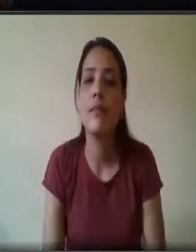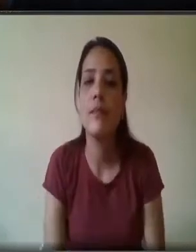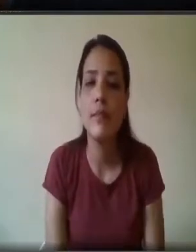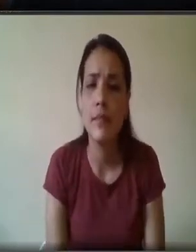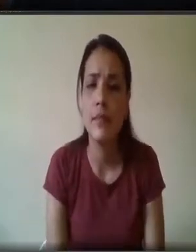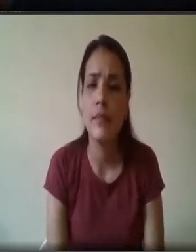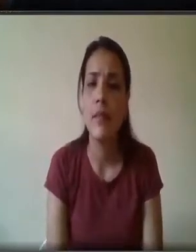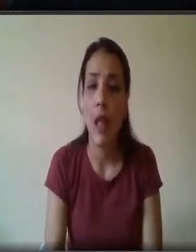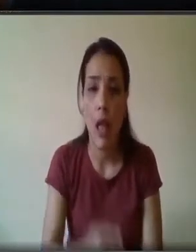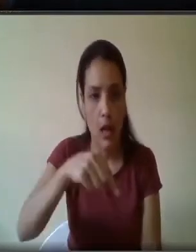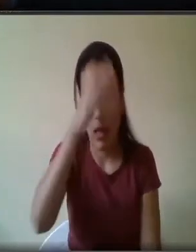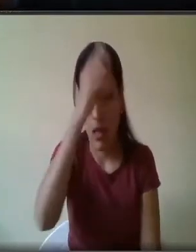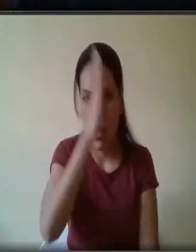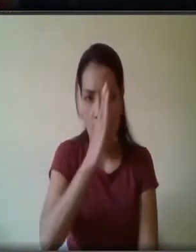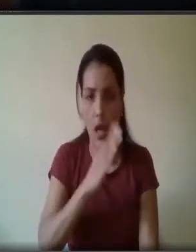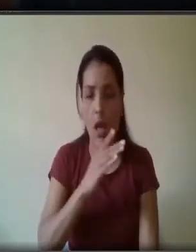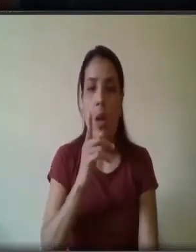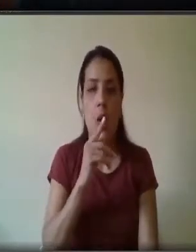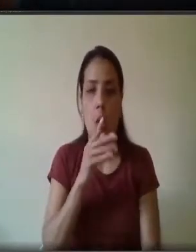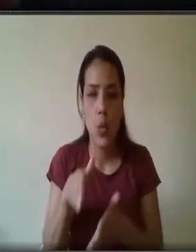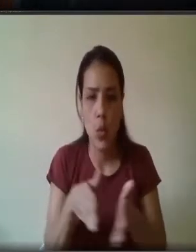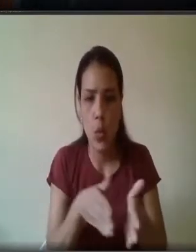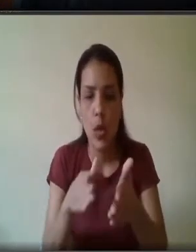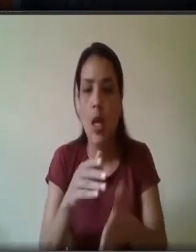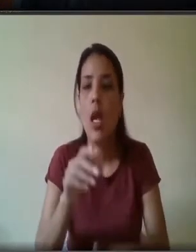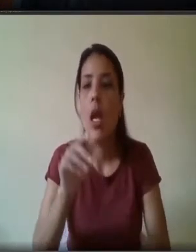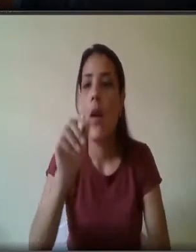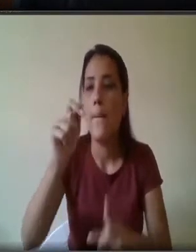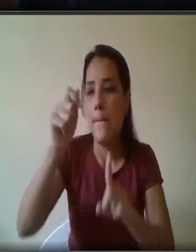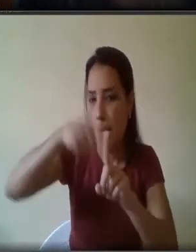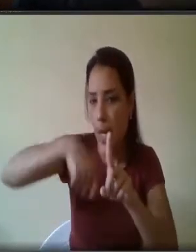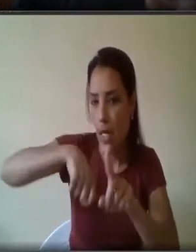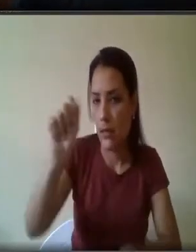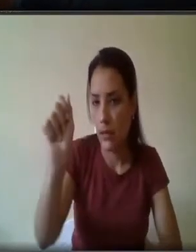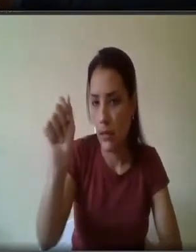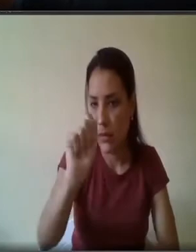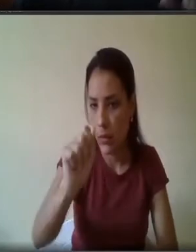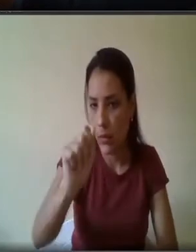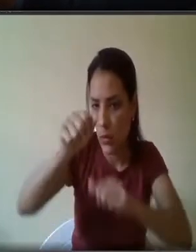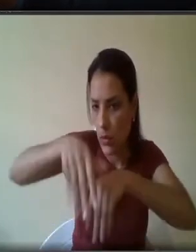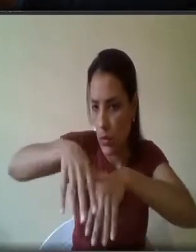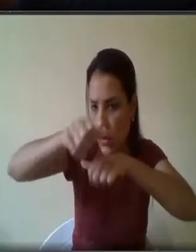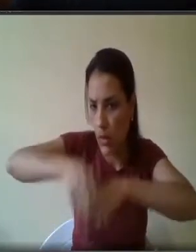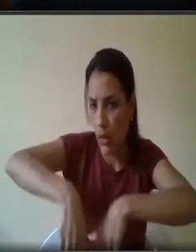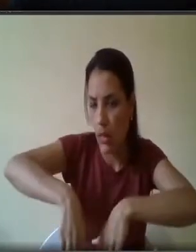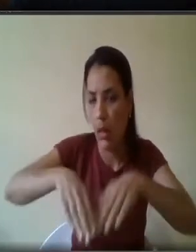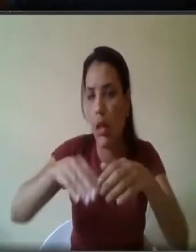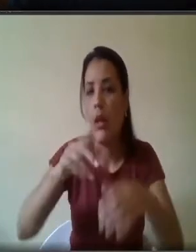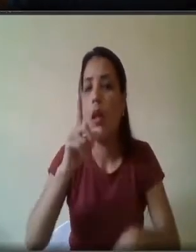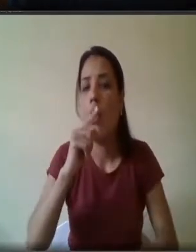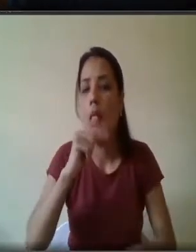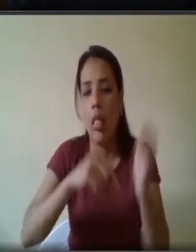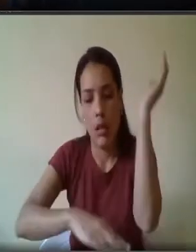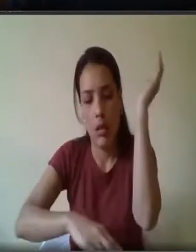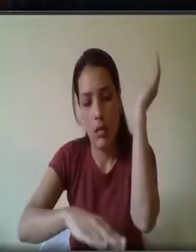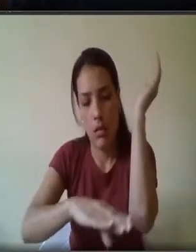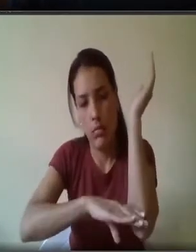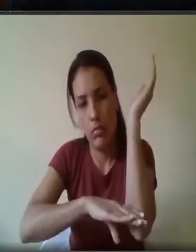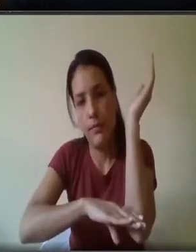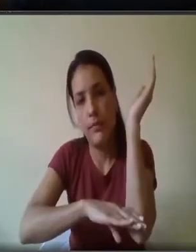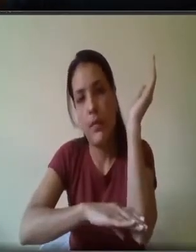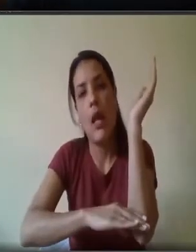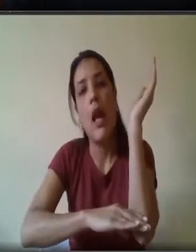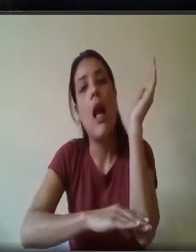Acre, quando está em agosto, setembro, ele está tranquilo, né? Está lá embaixo. Quando está em fevereiro, imagina o processo de erosão,